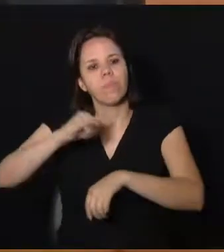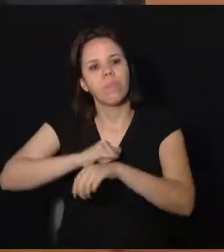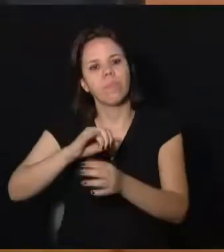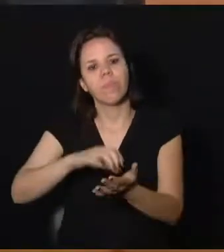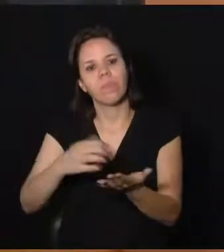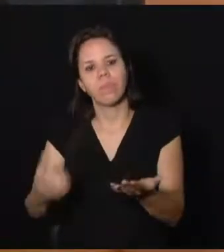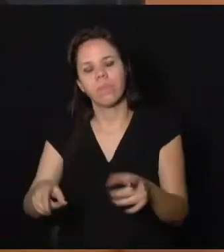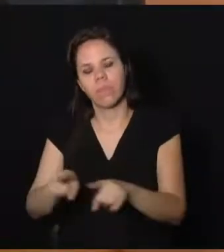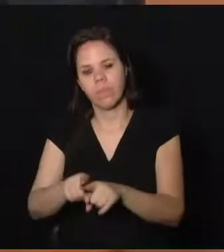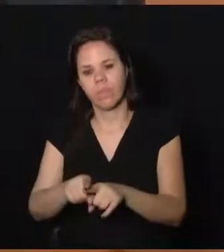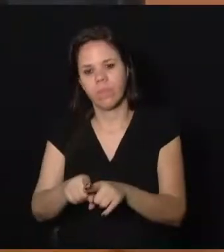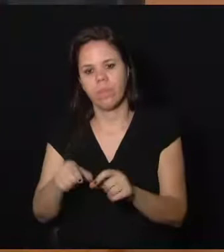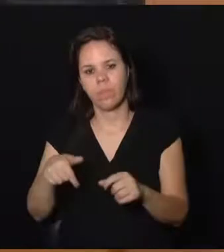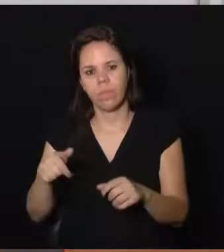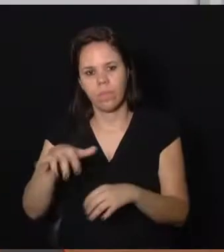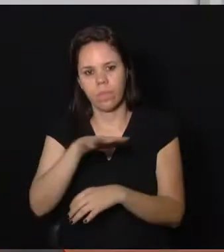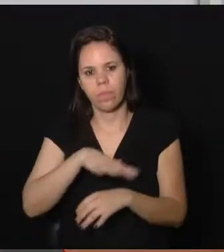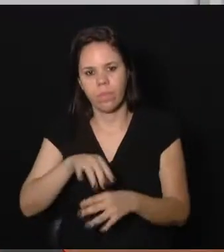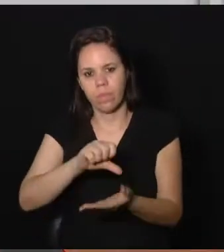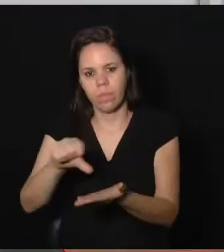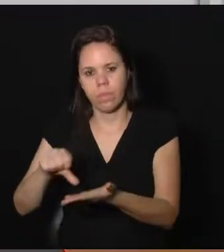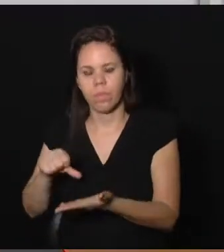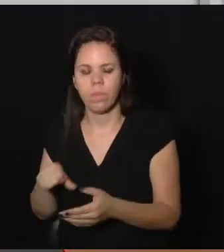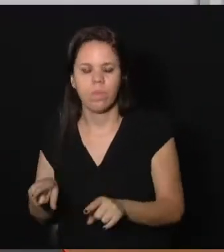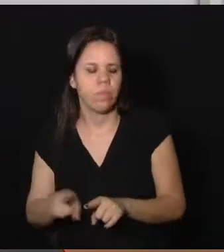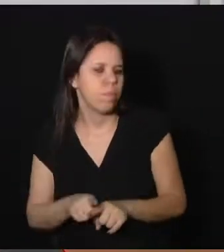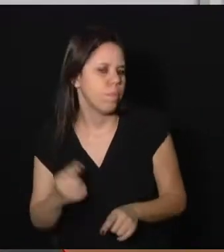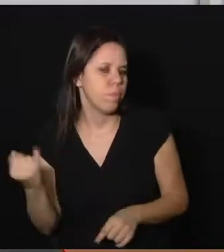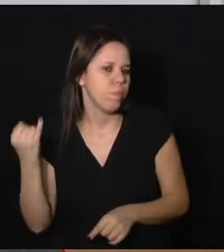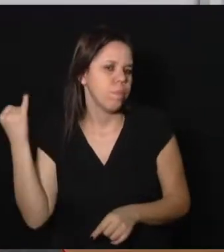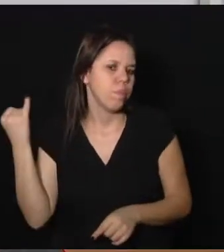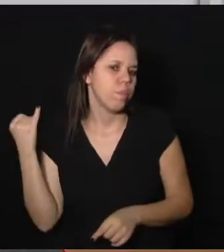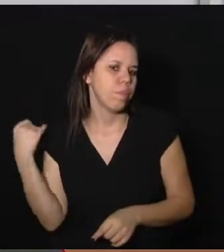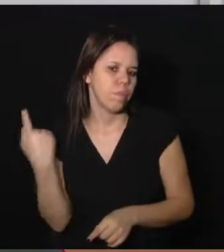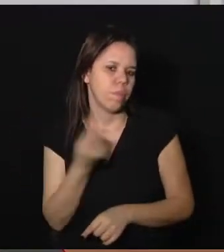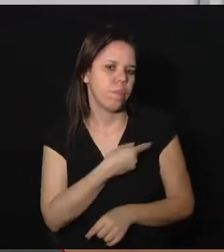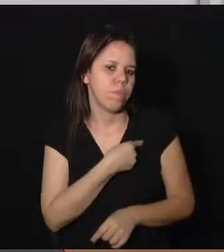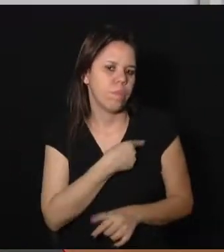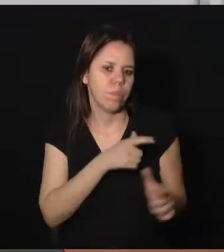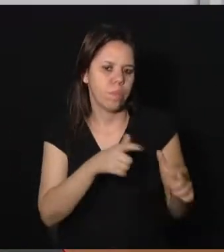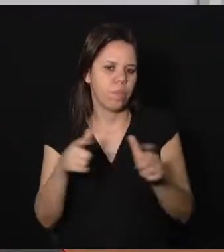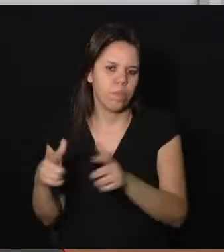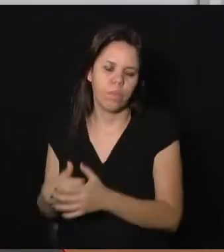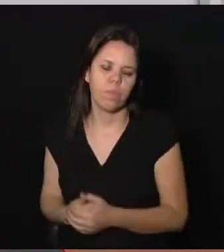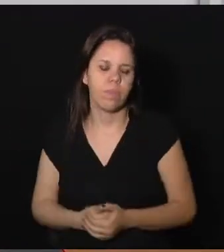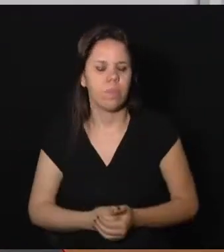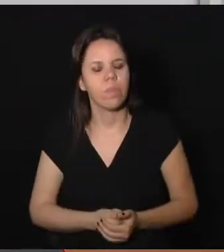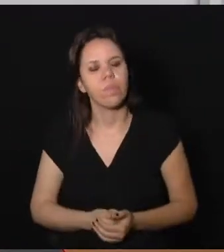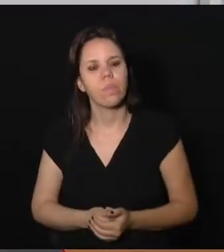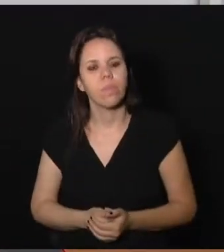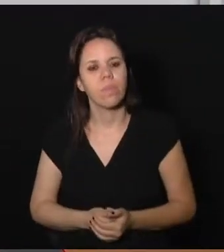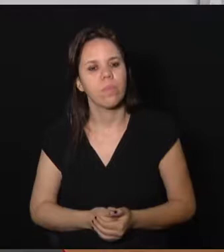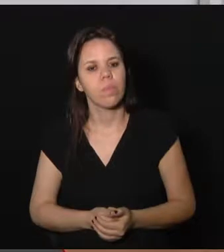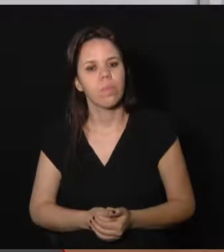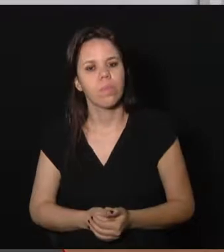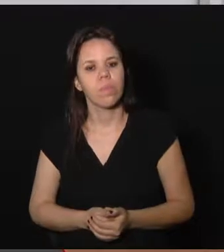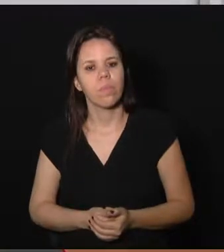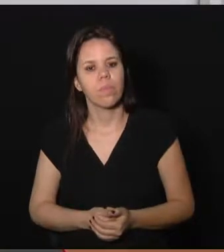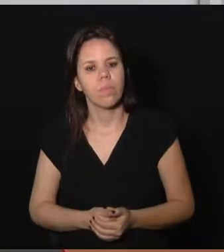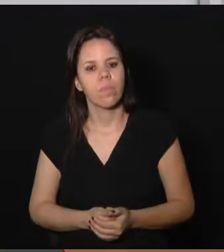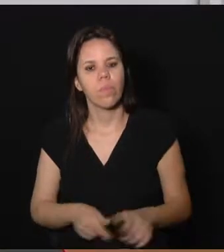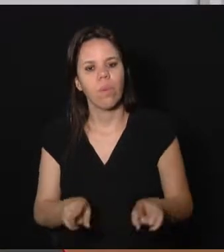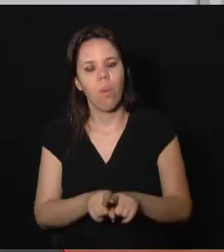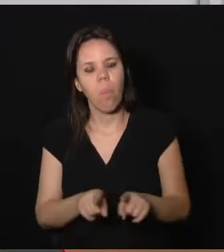nossa região, né? Que é um equipamento muito importante para a nossa região. Ou seja,